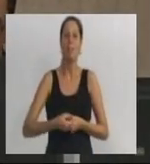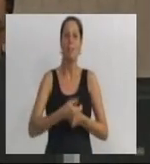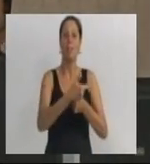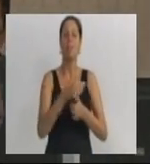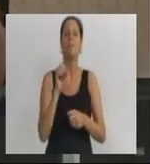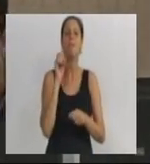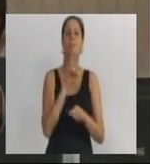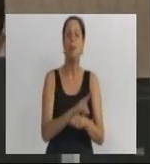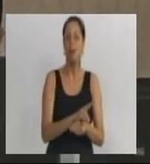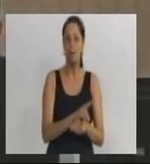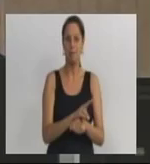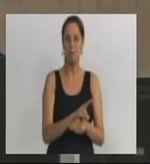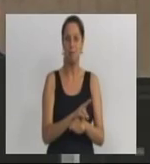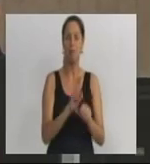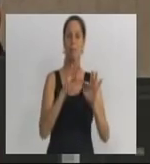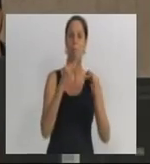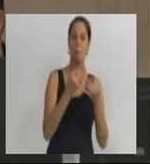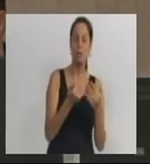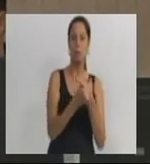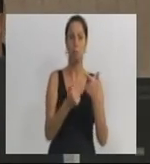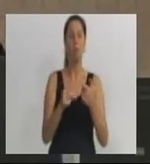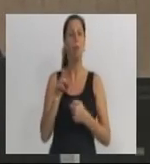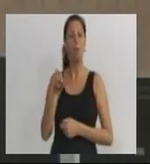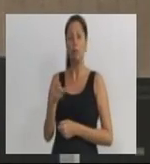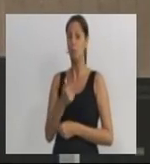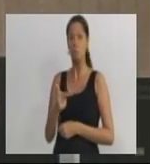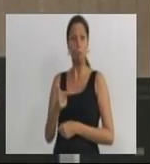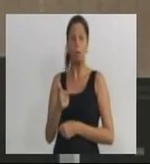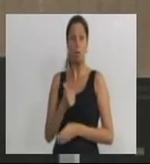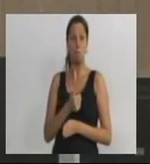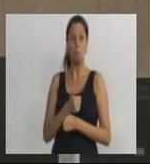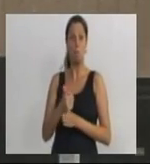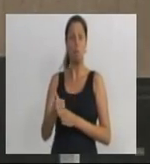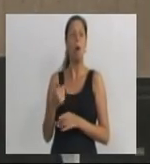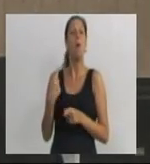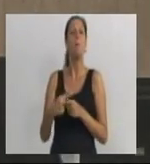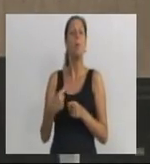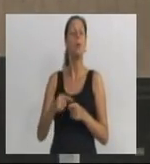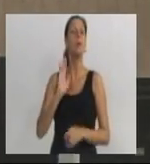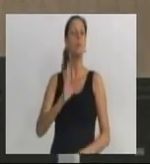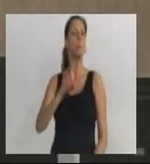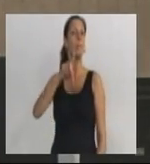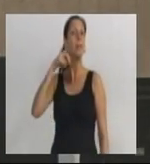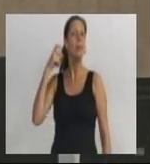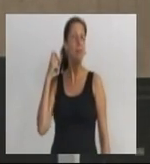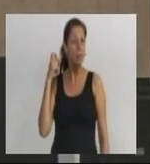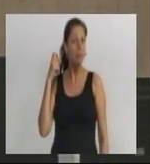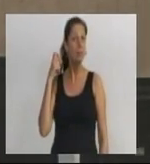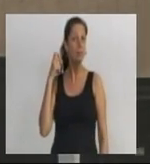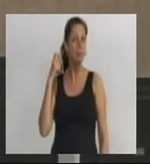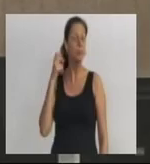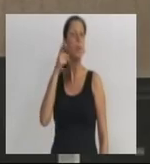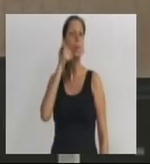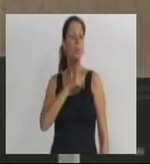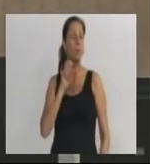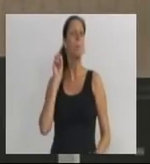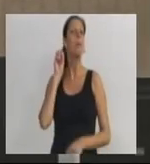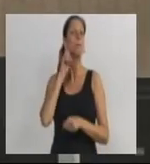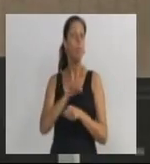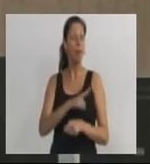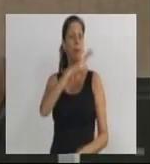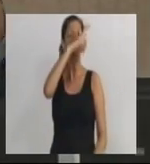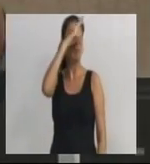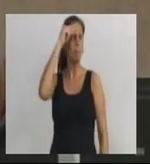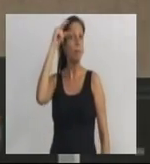digo que ele não tem moral porque ele já ocupou um cargo de comissão quando o ex-prefeito Décio Lima administrava nosso trabalho aqui, a nossa cidade